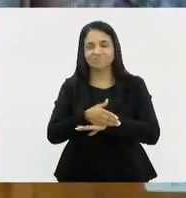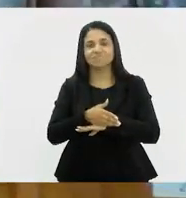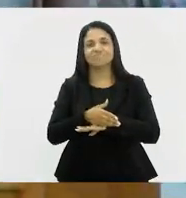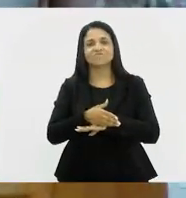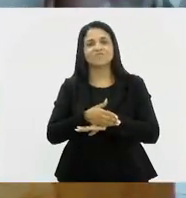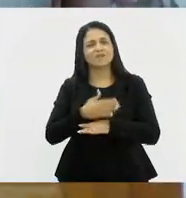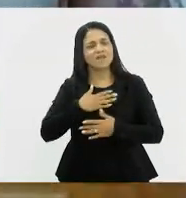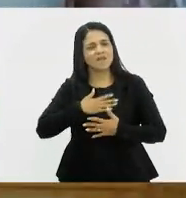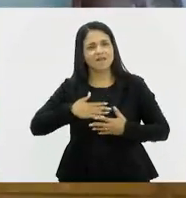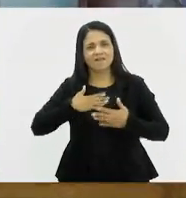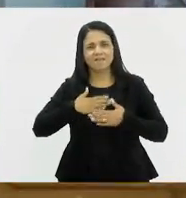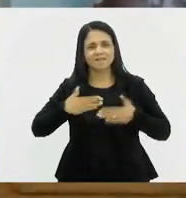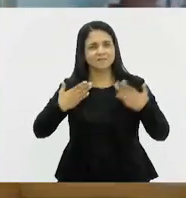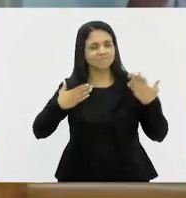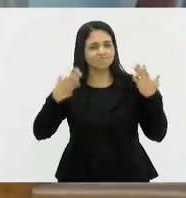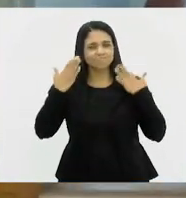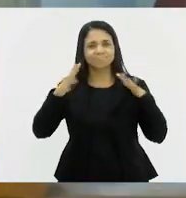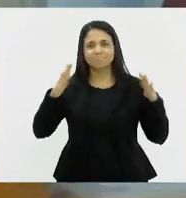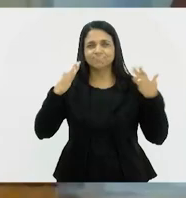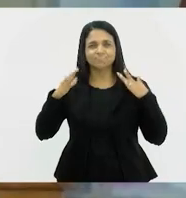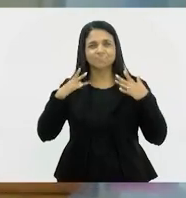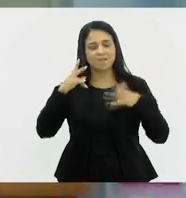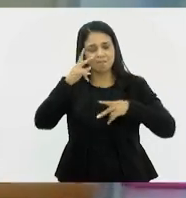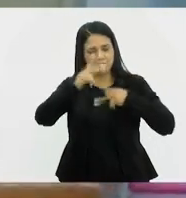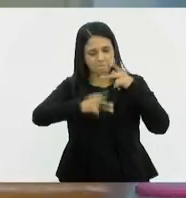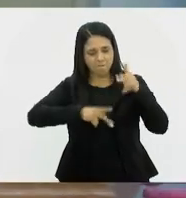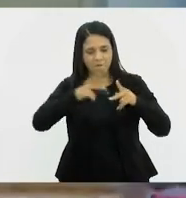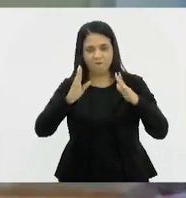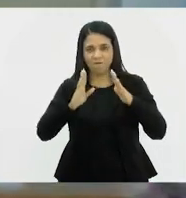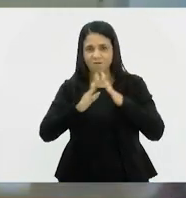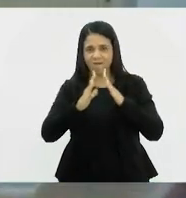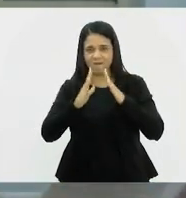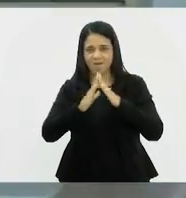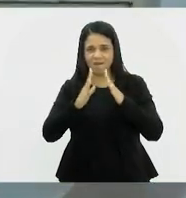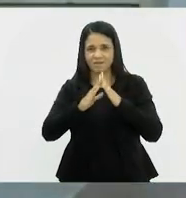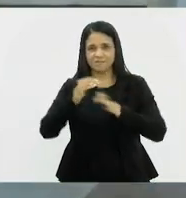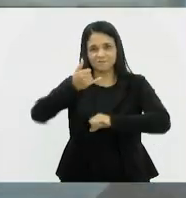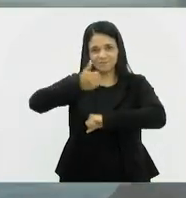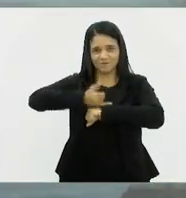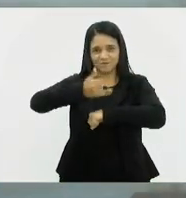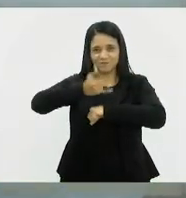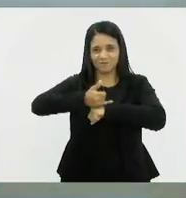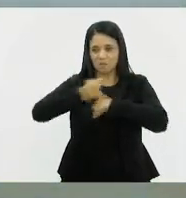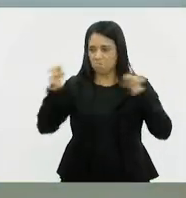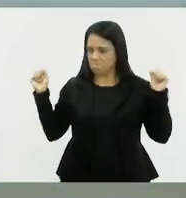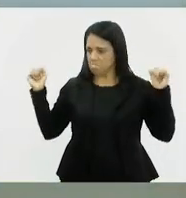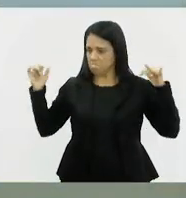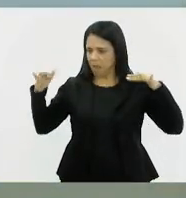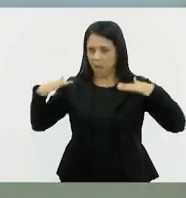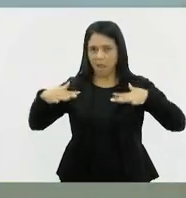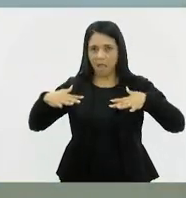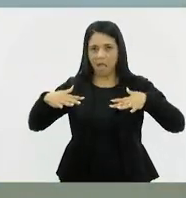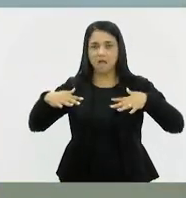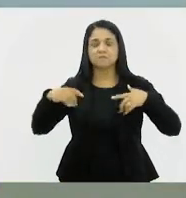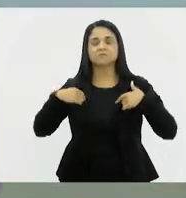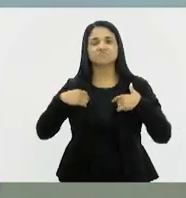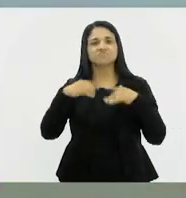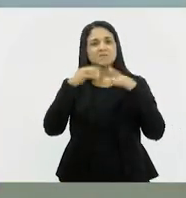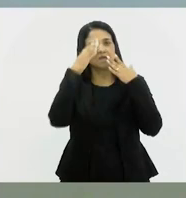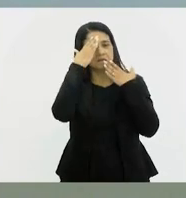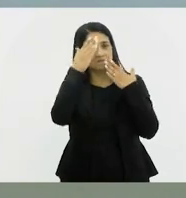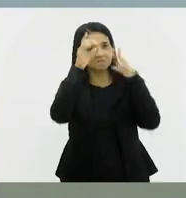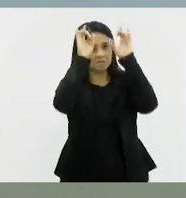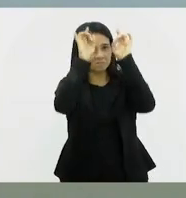grande ver a Casa do Povo de Volta Redonda completamente cheia. Agradecimento especial